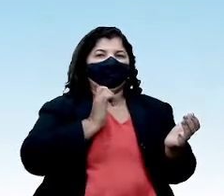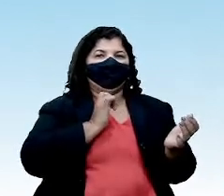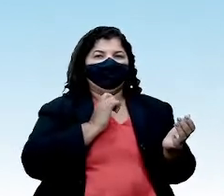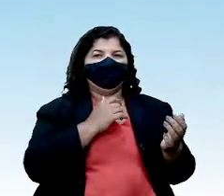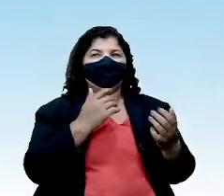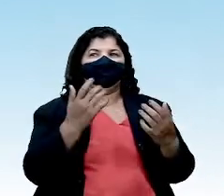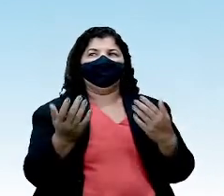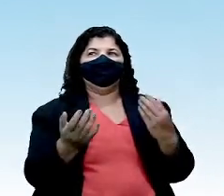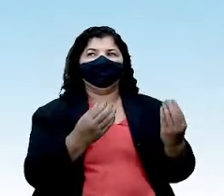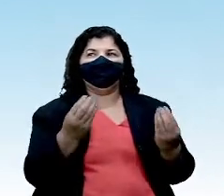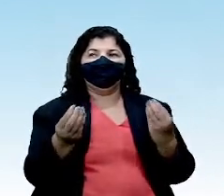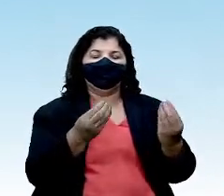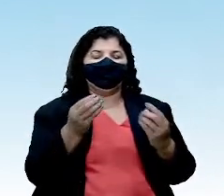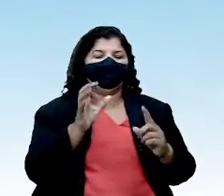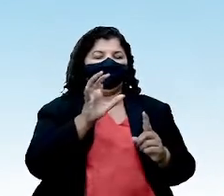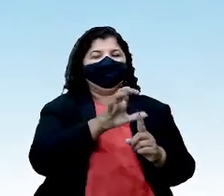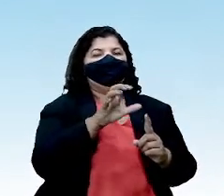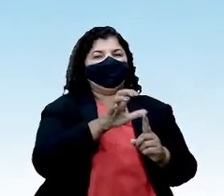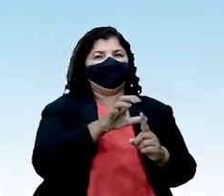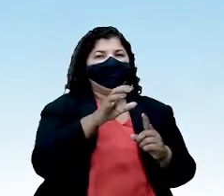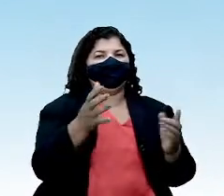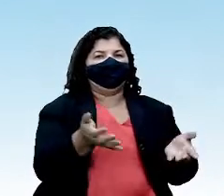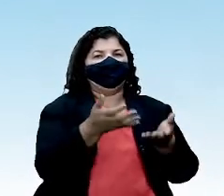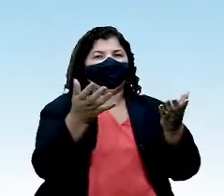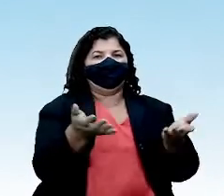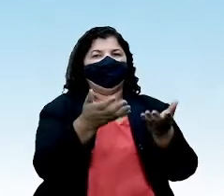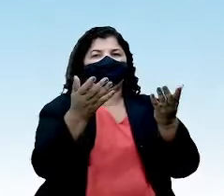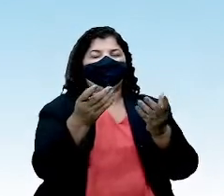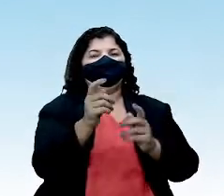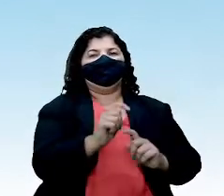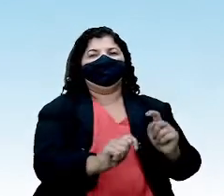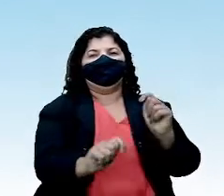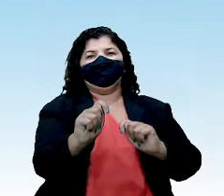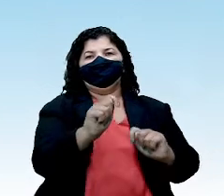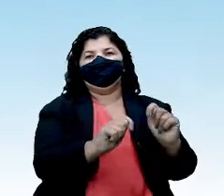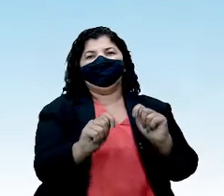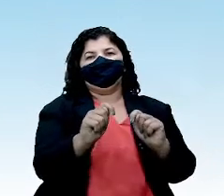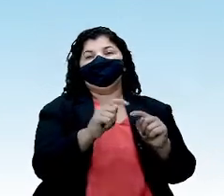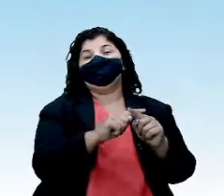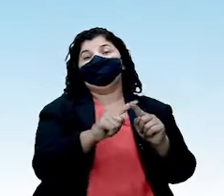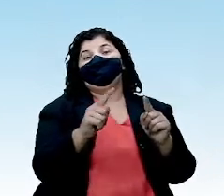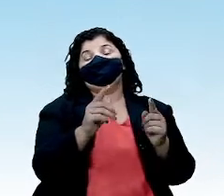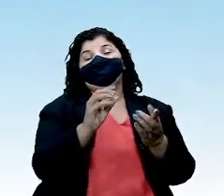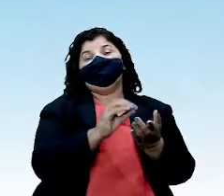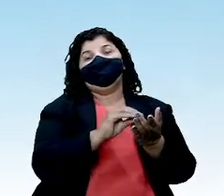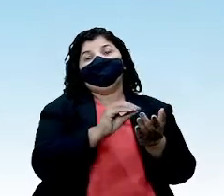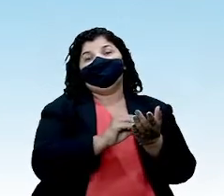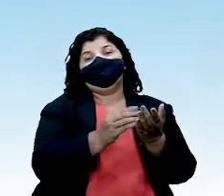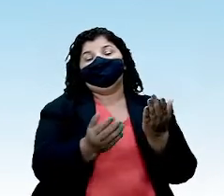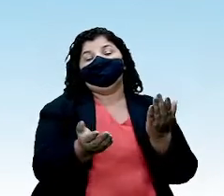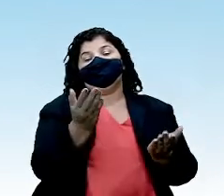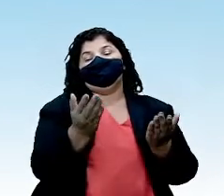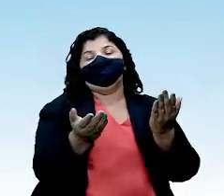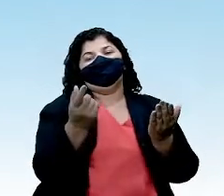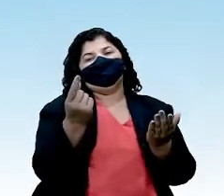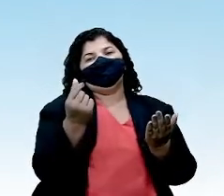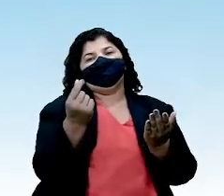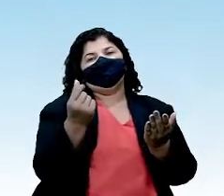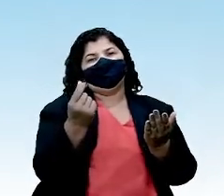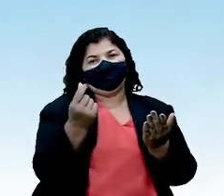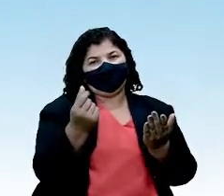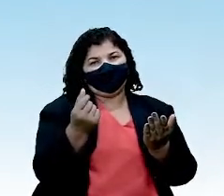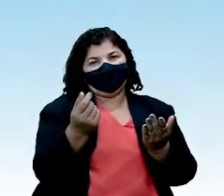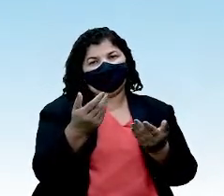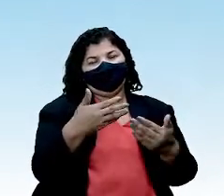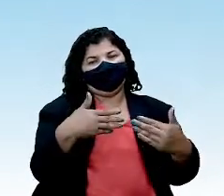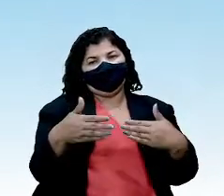economia, mas não conseguiu equilibrar o quê? as finanças, principalmente